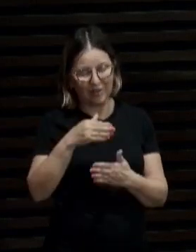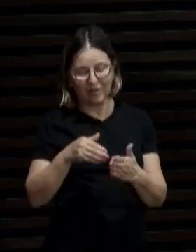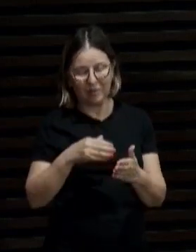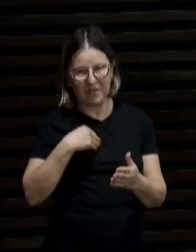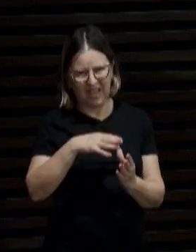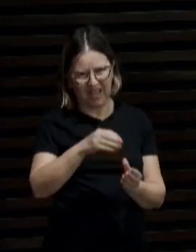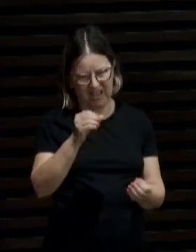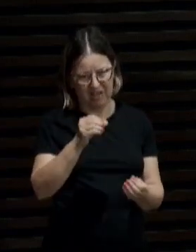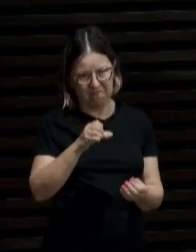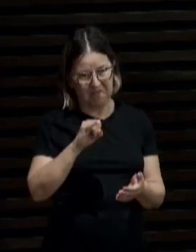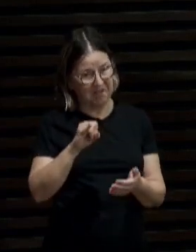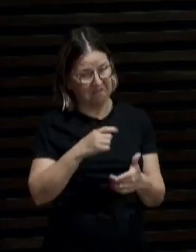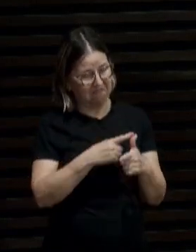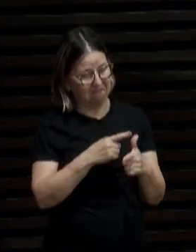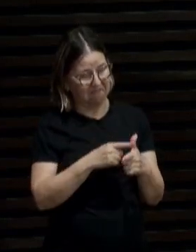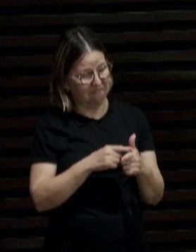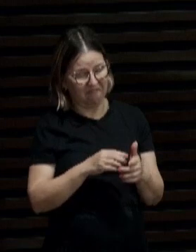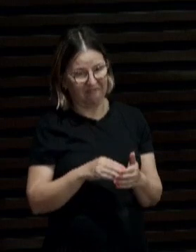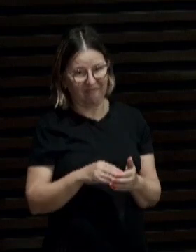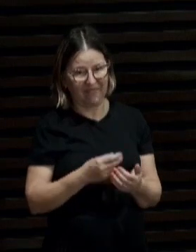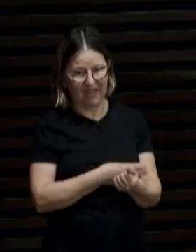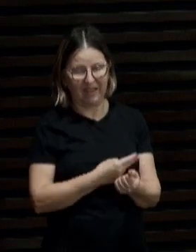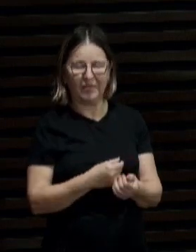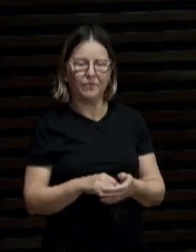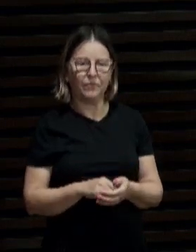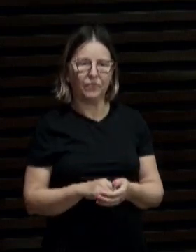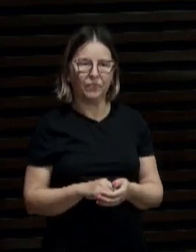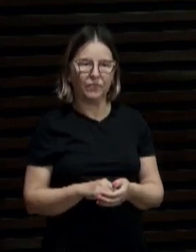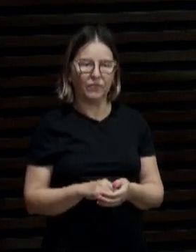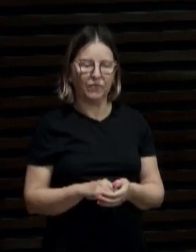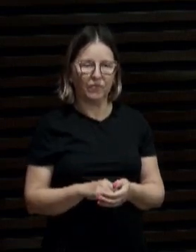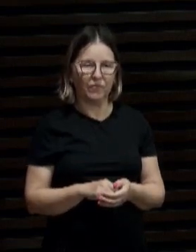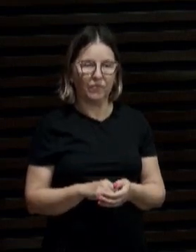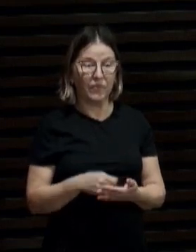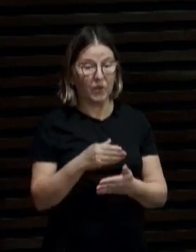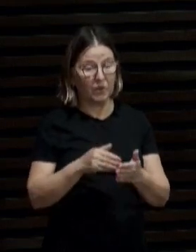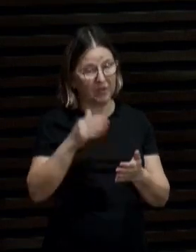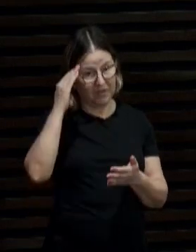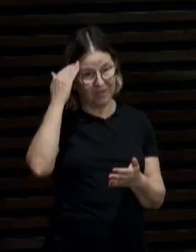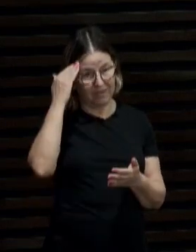se não é nem quem entenda, nem quem busca a Deus, né? É uma obra do Senhor,